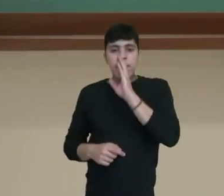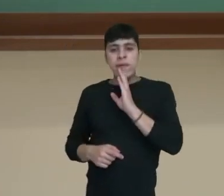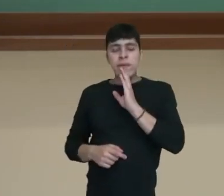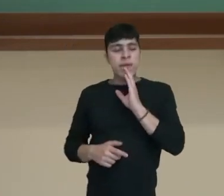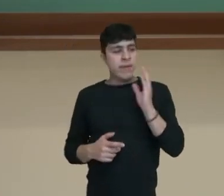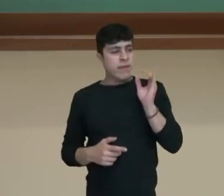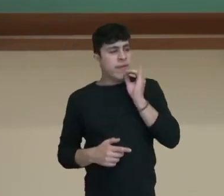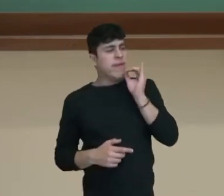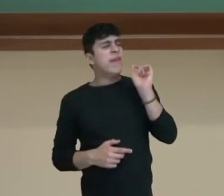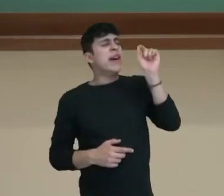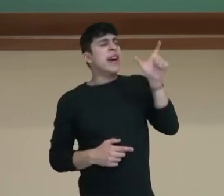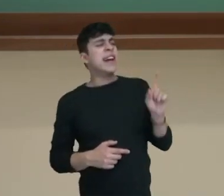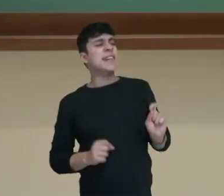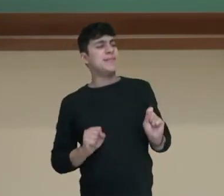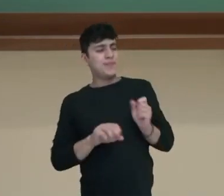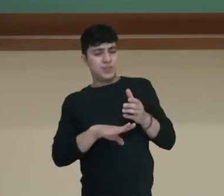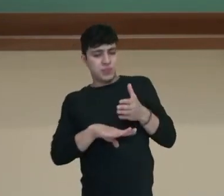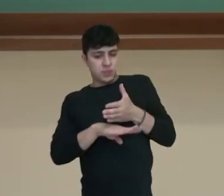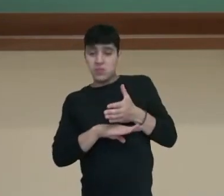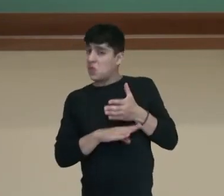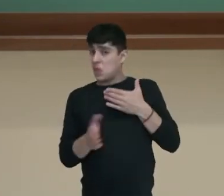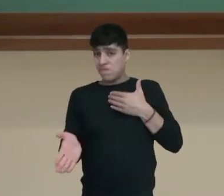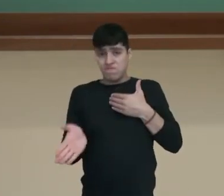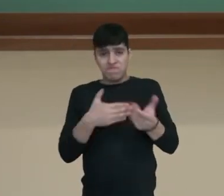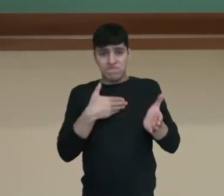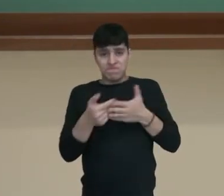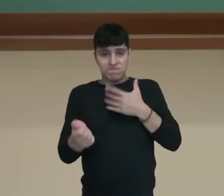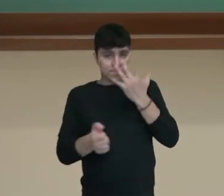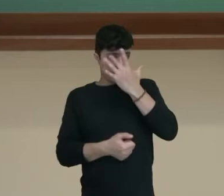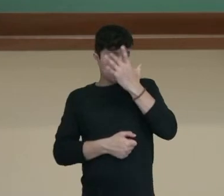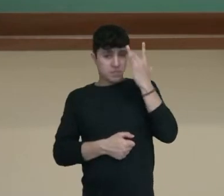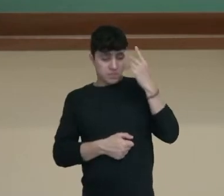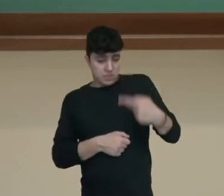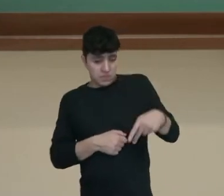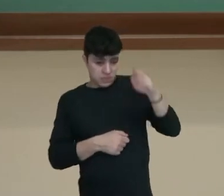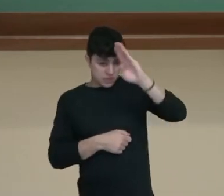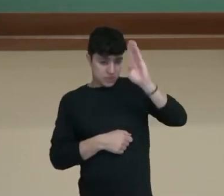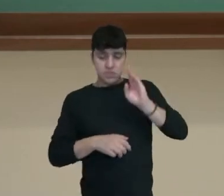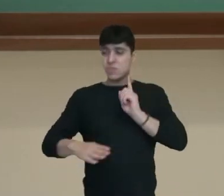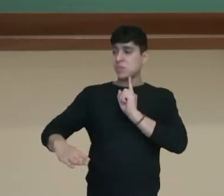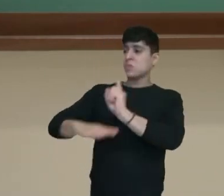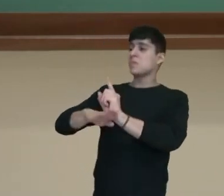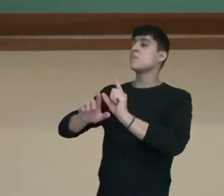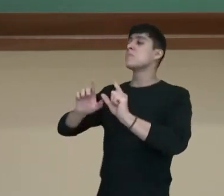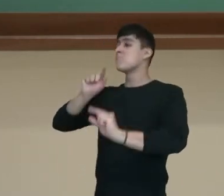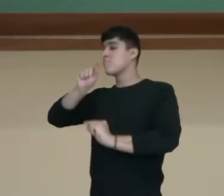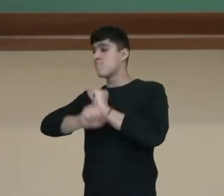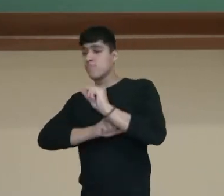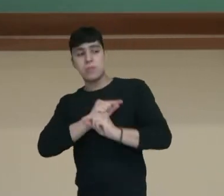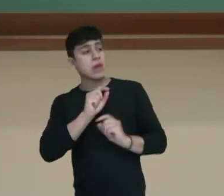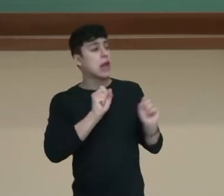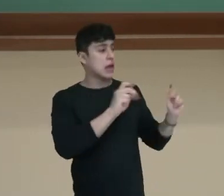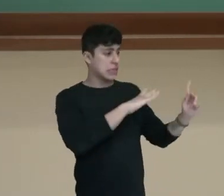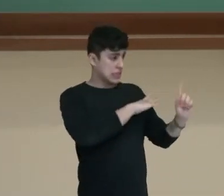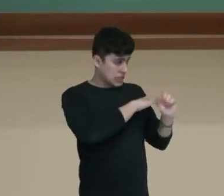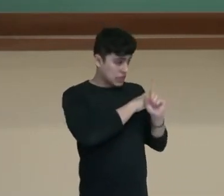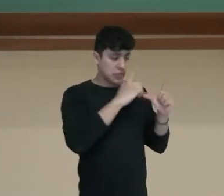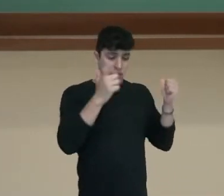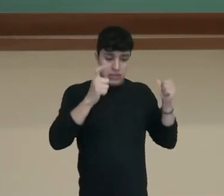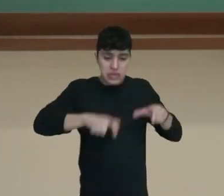Qualquer brasileiro, né? Chegou ali, você pode ter um atendimento. Porque, de novo, é um lugar do Estado, é um lugar